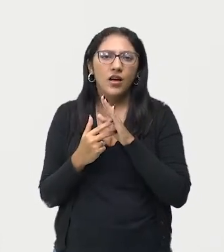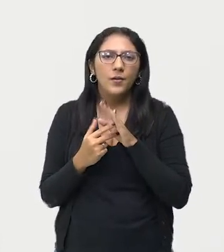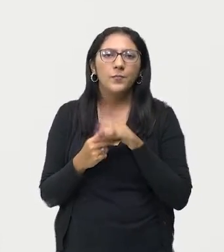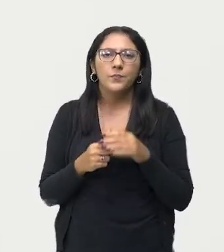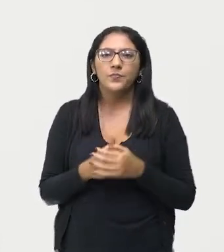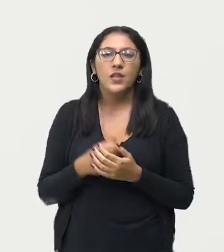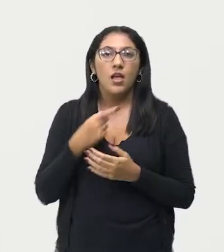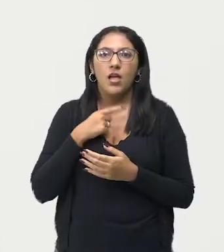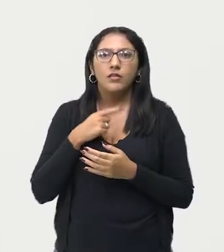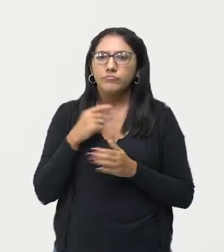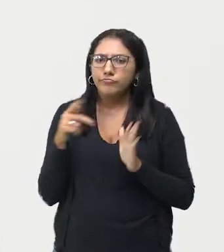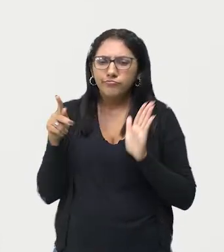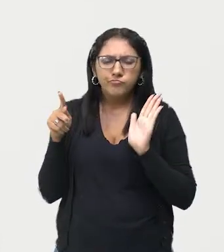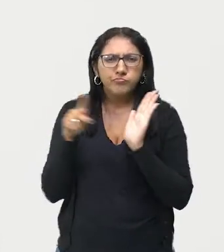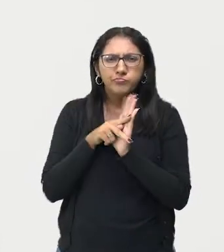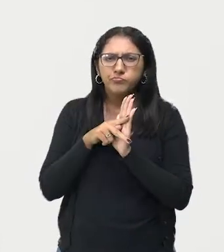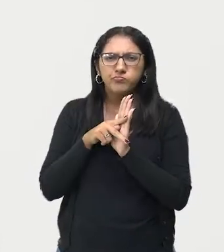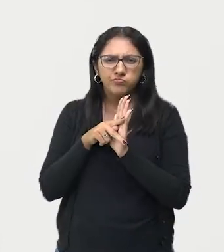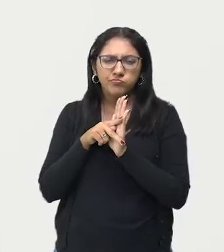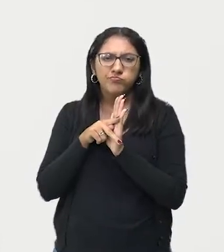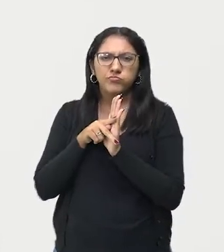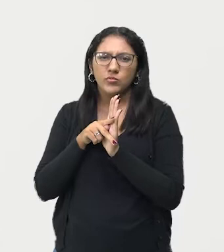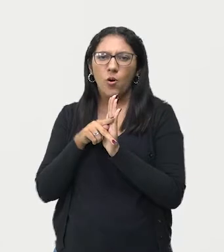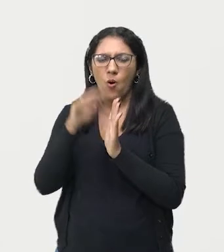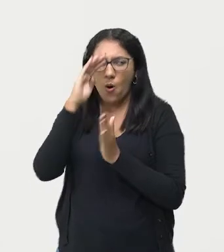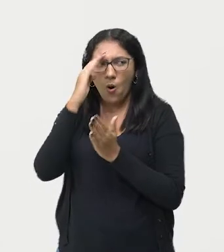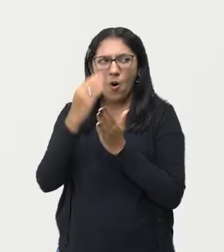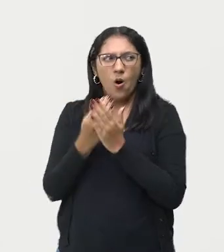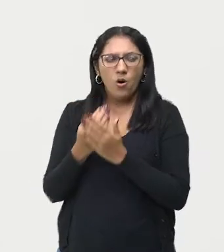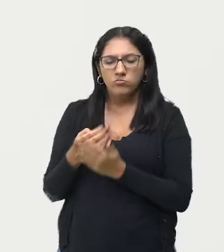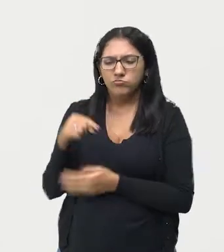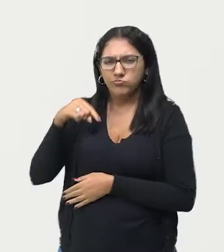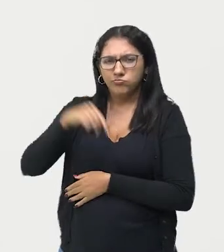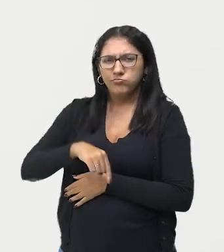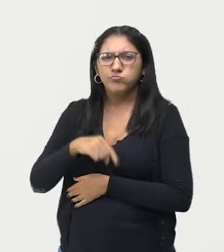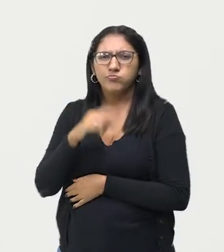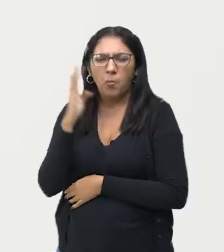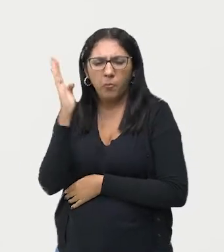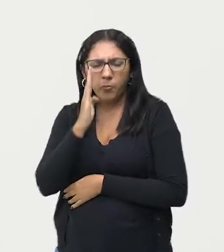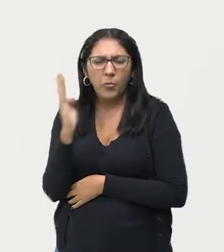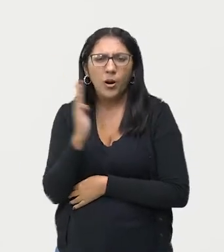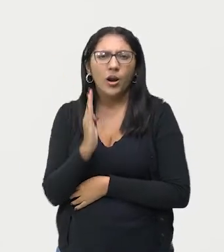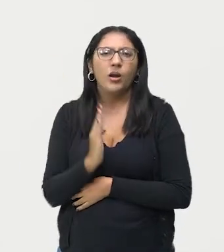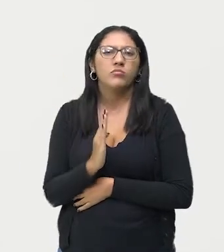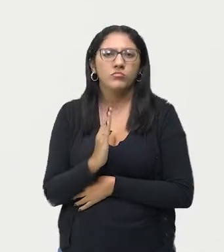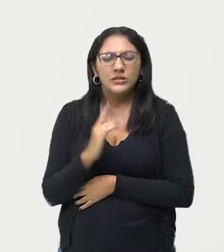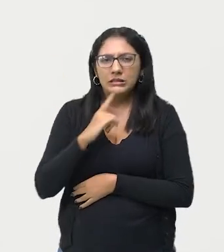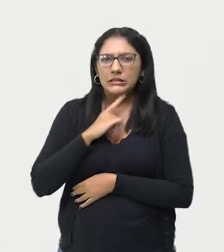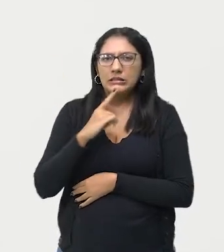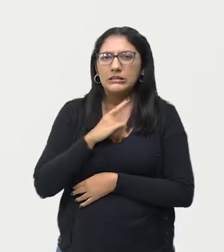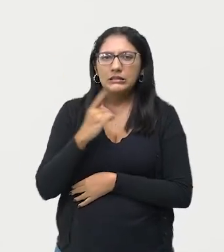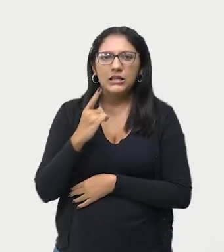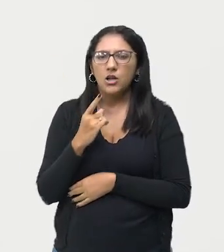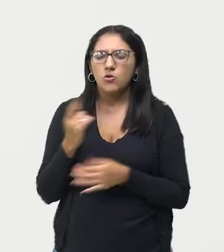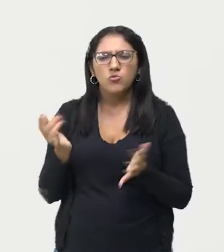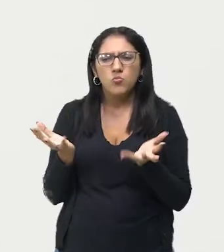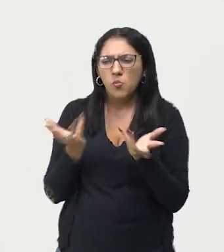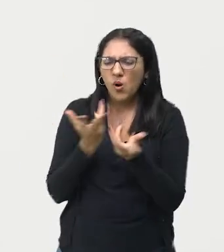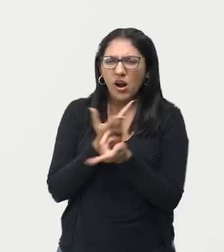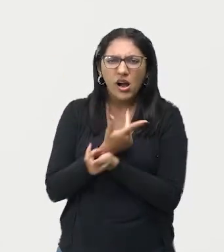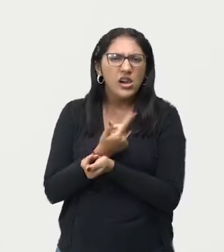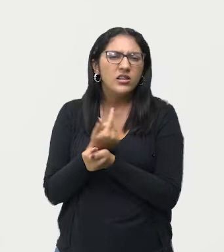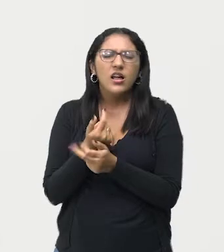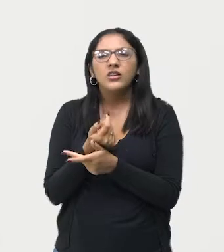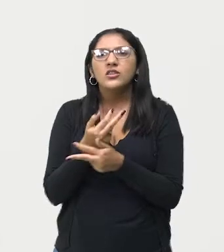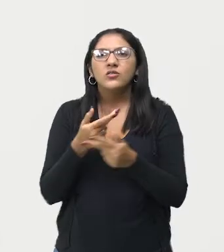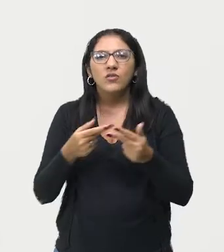extremamente nacionalista, tá bom? Ufanismo é um nacionalismo que só vê vantagens e qualidades em